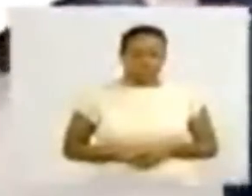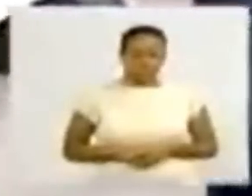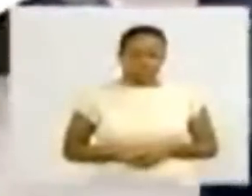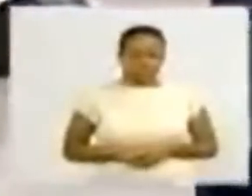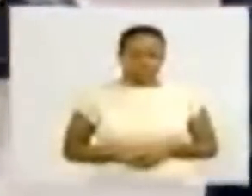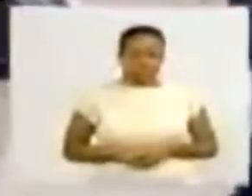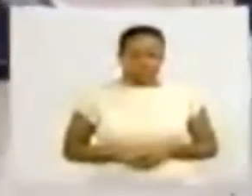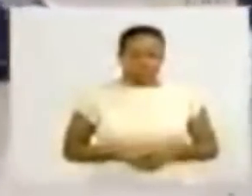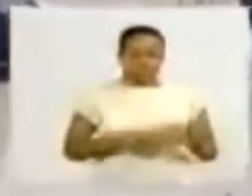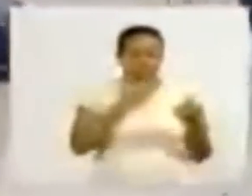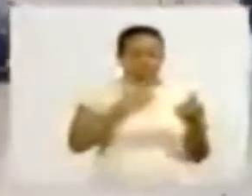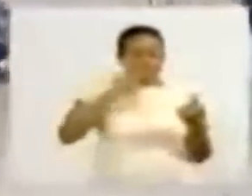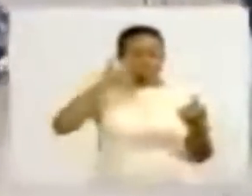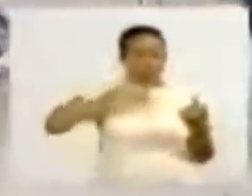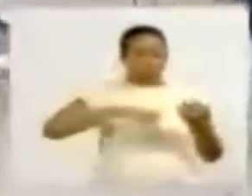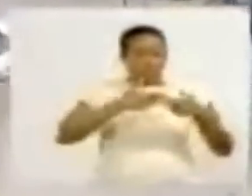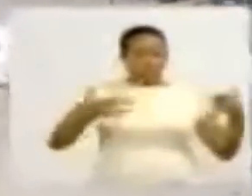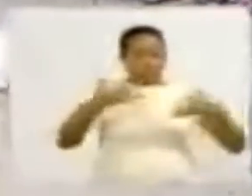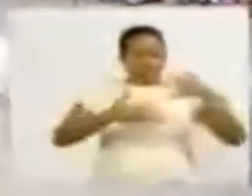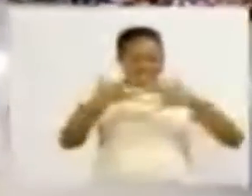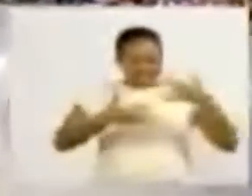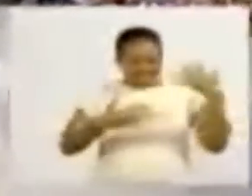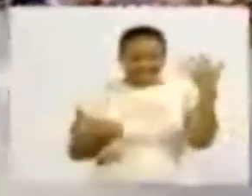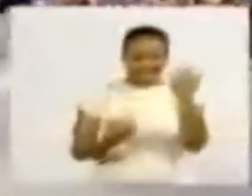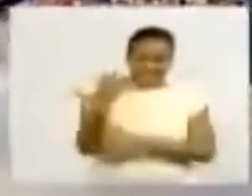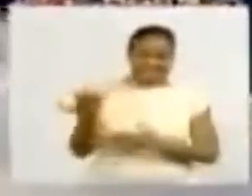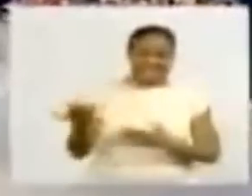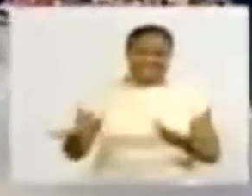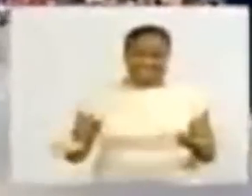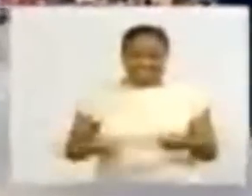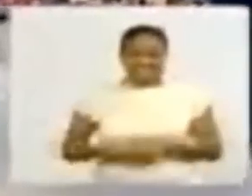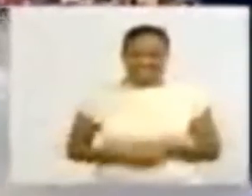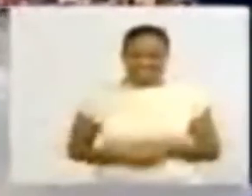com uma capacidade danada de criar confusão,